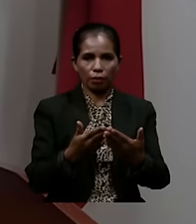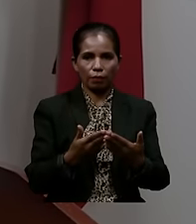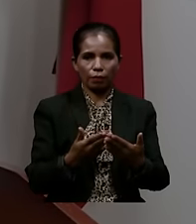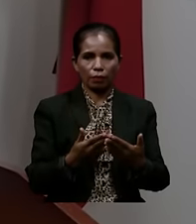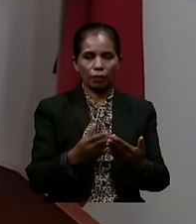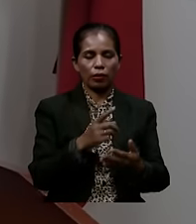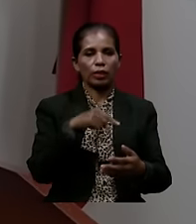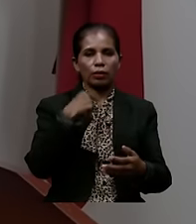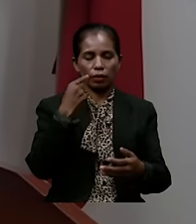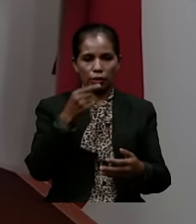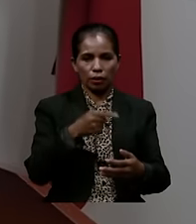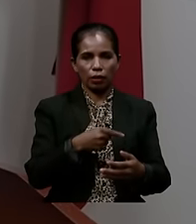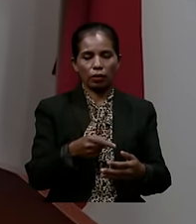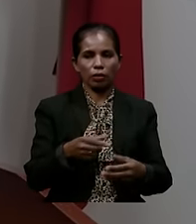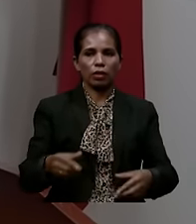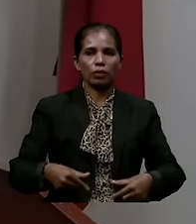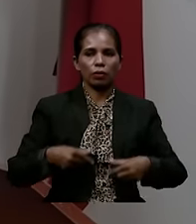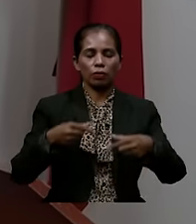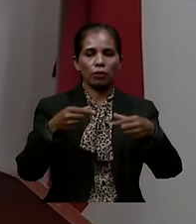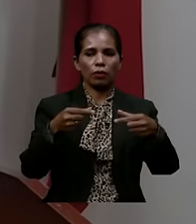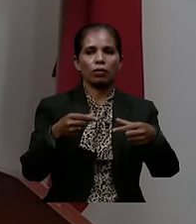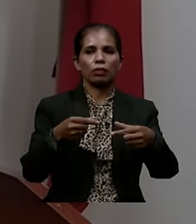Nebe maca se for duni,